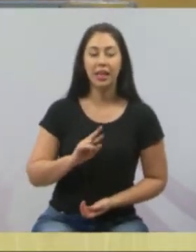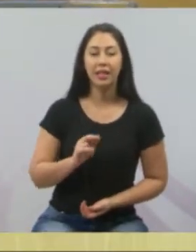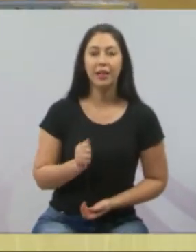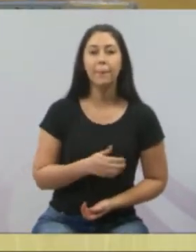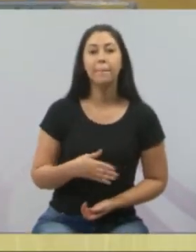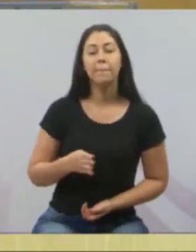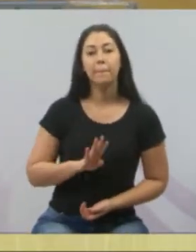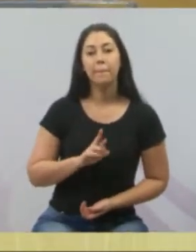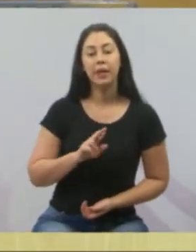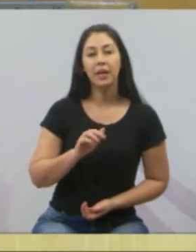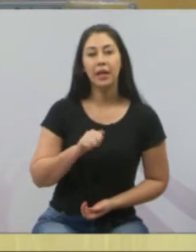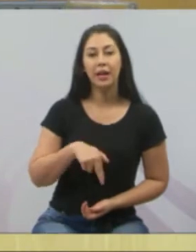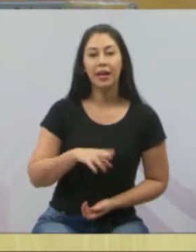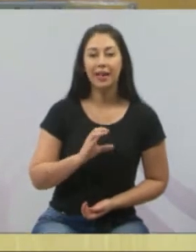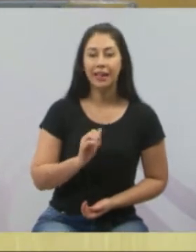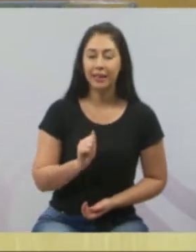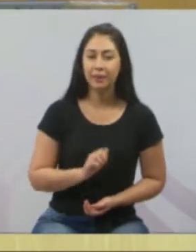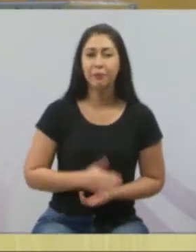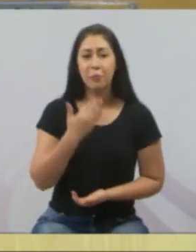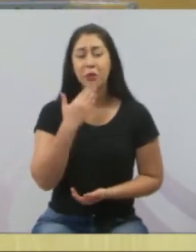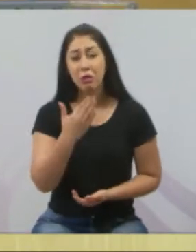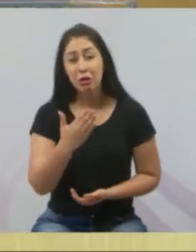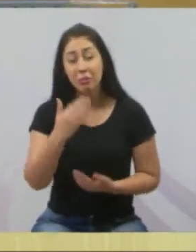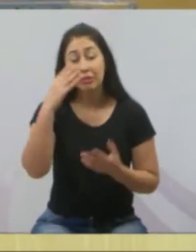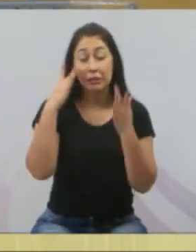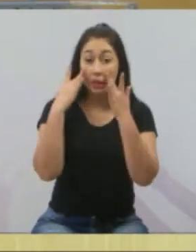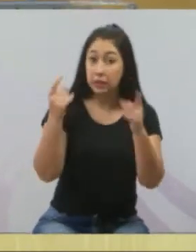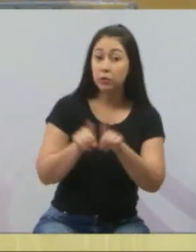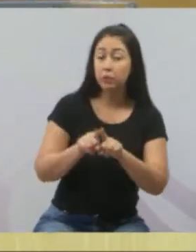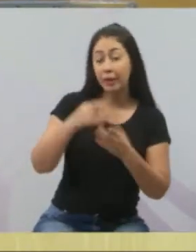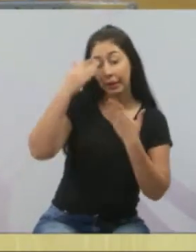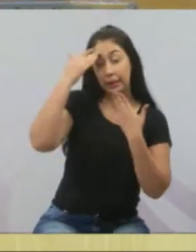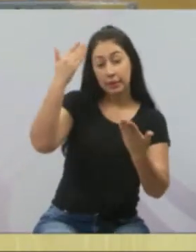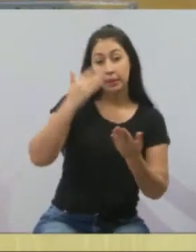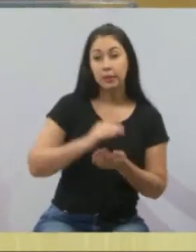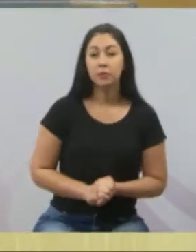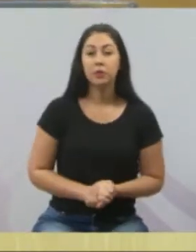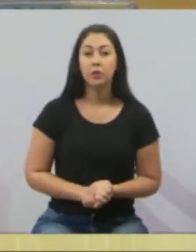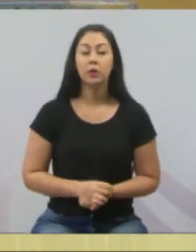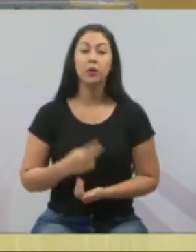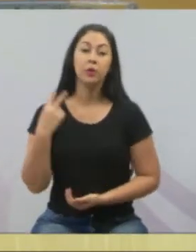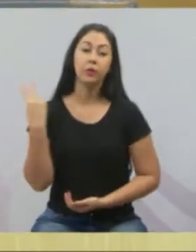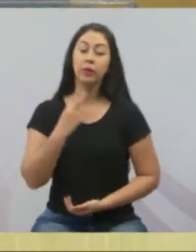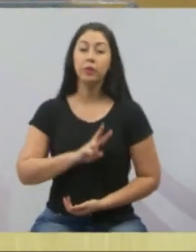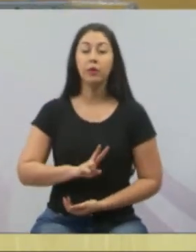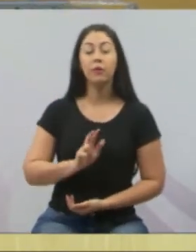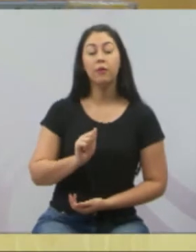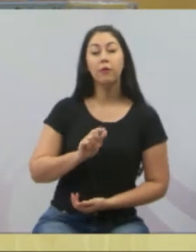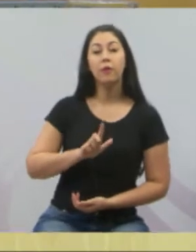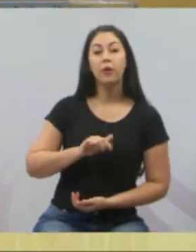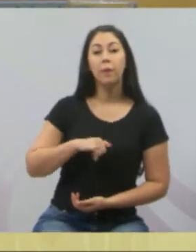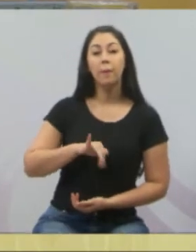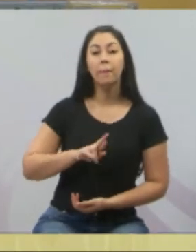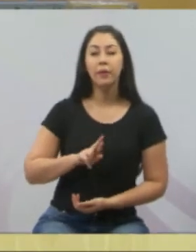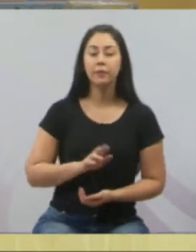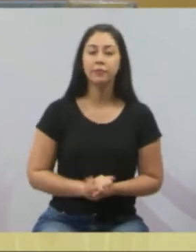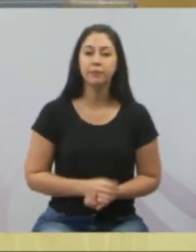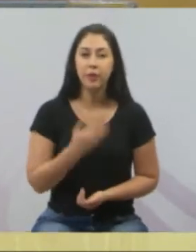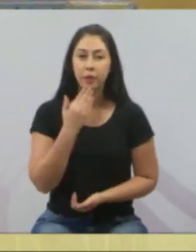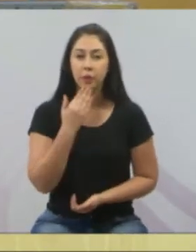dessa sessão o registro de moção comemorativa ao Dia do Motorista, celebrado em 25 de